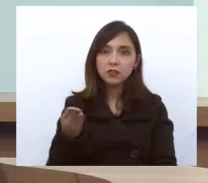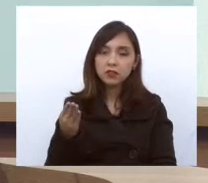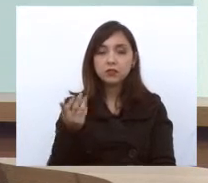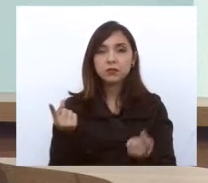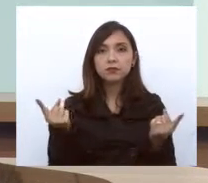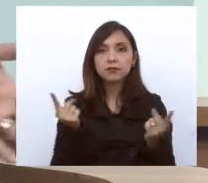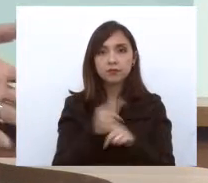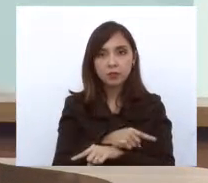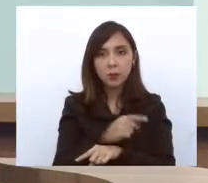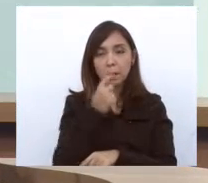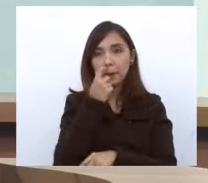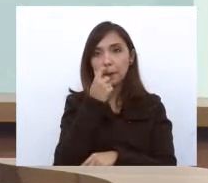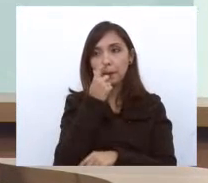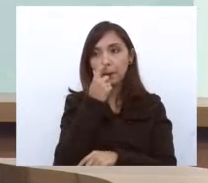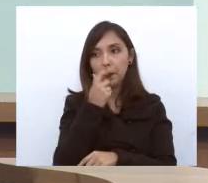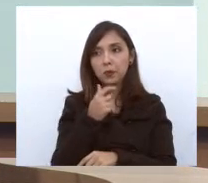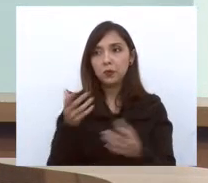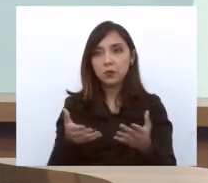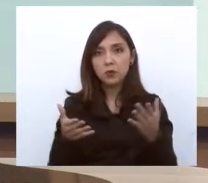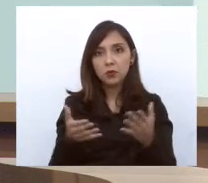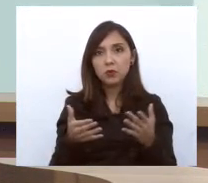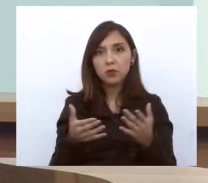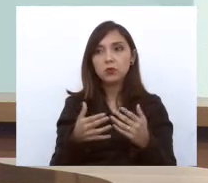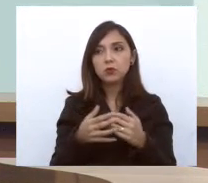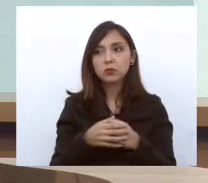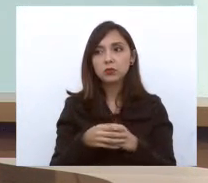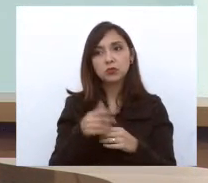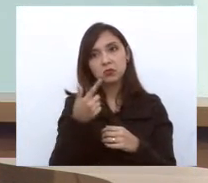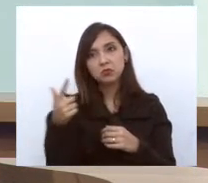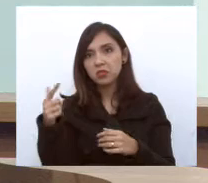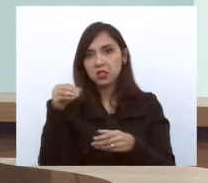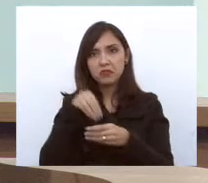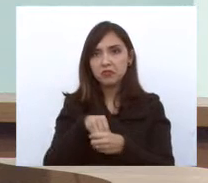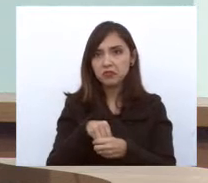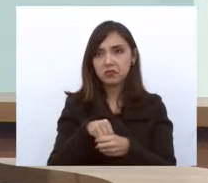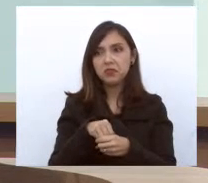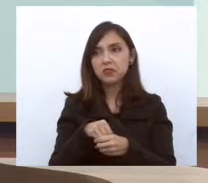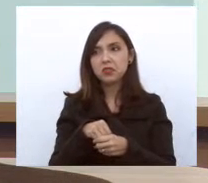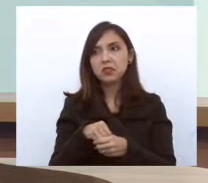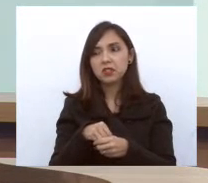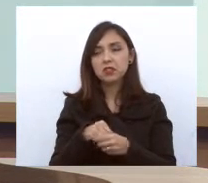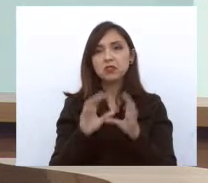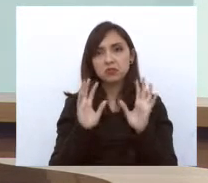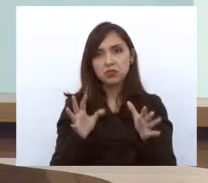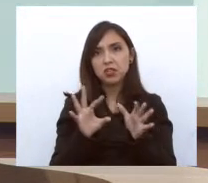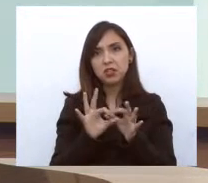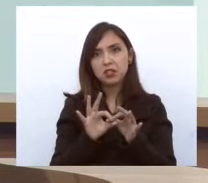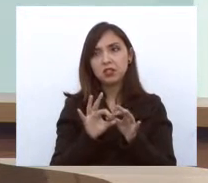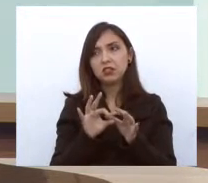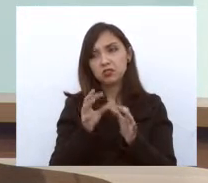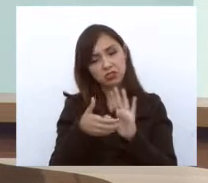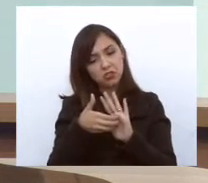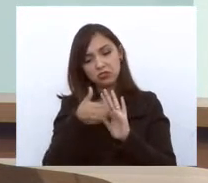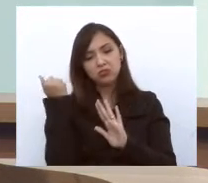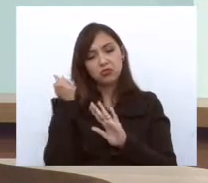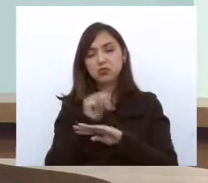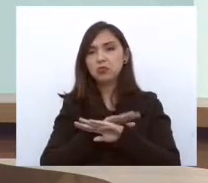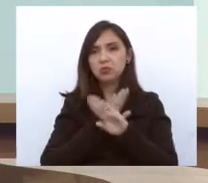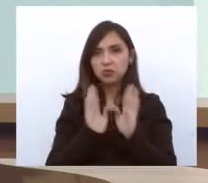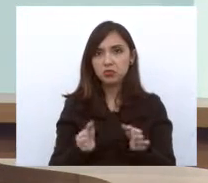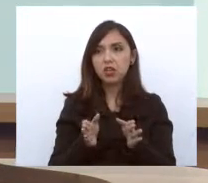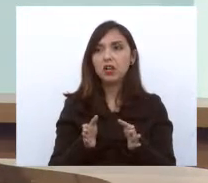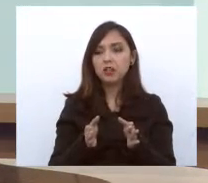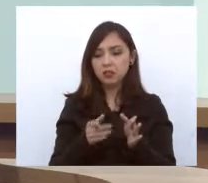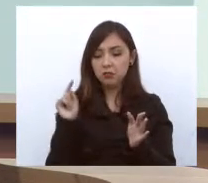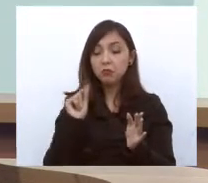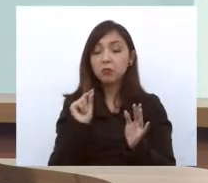contrários. Hoje não teve mais votação a ser contrário ou sim, porque já foi tirado o projeto. Então